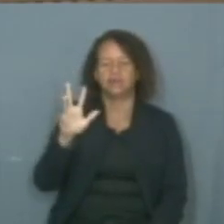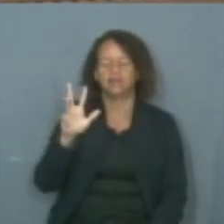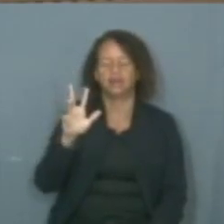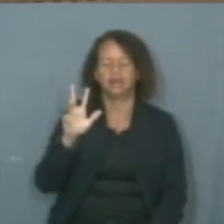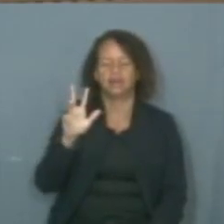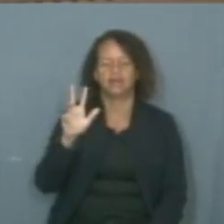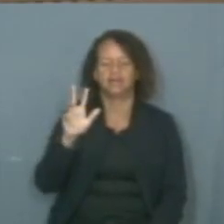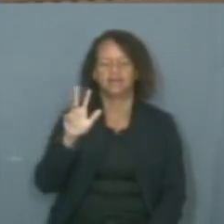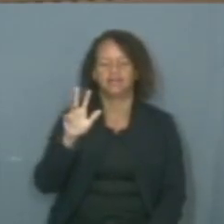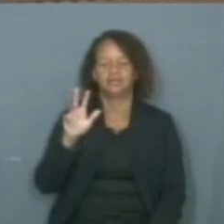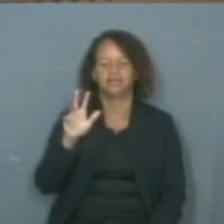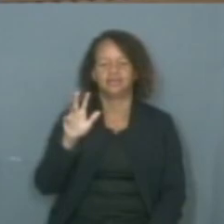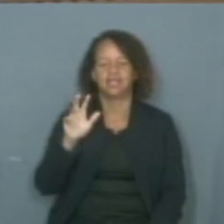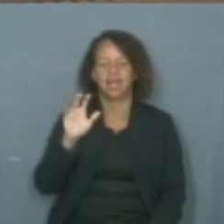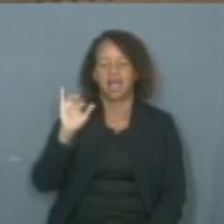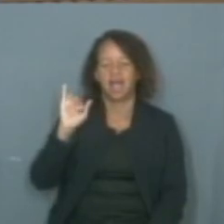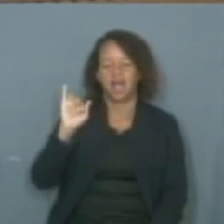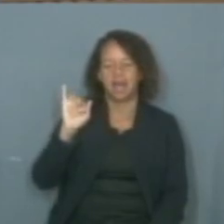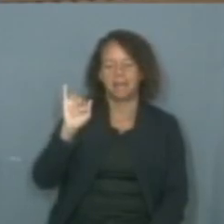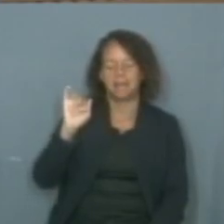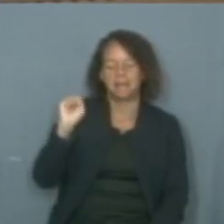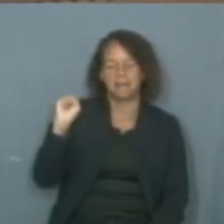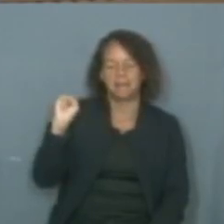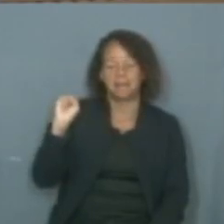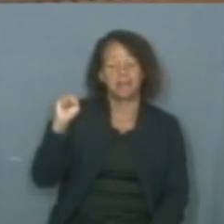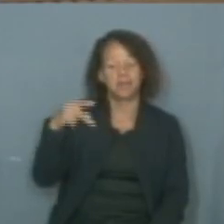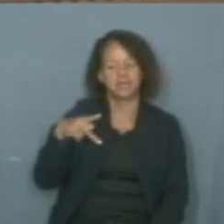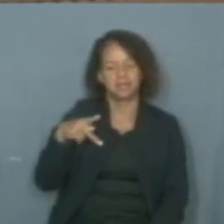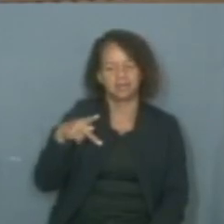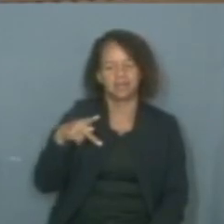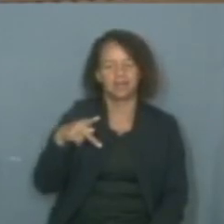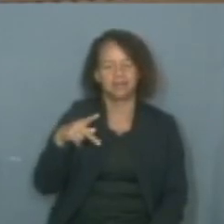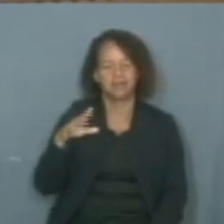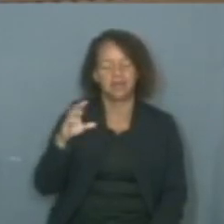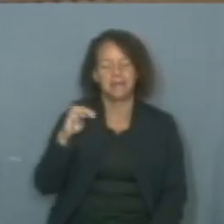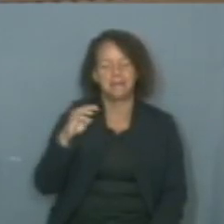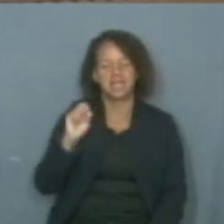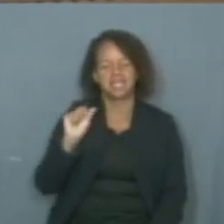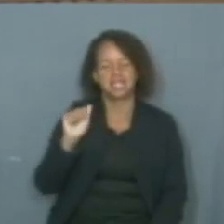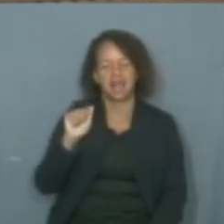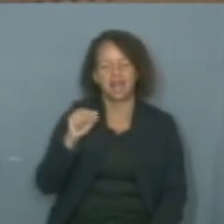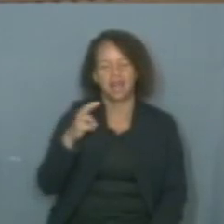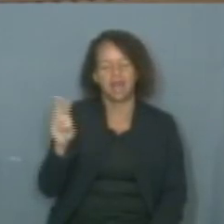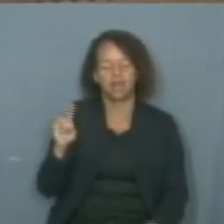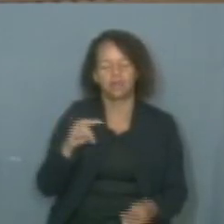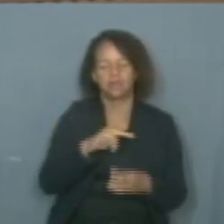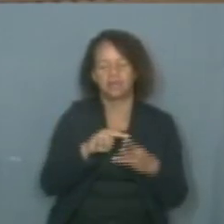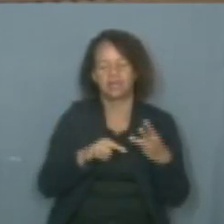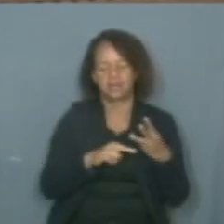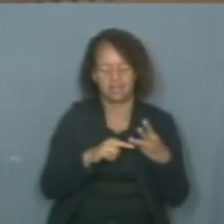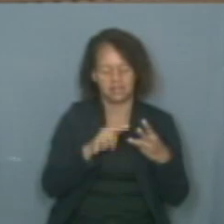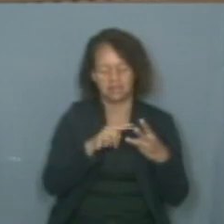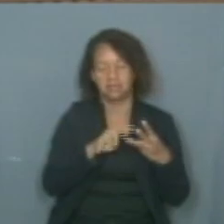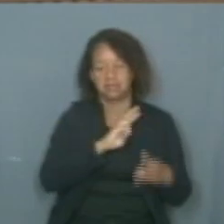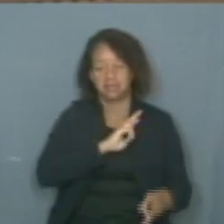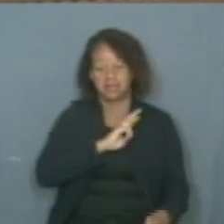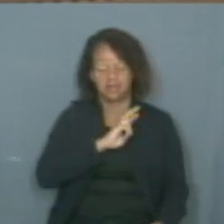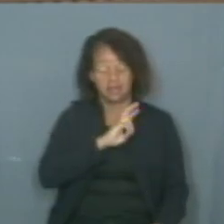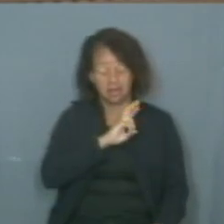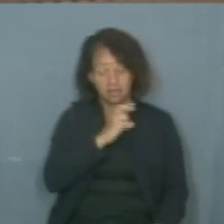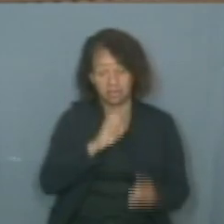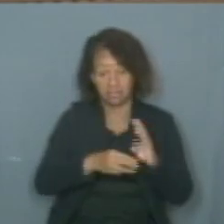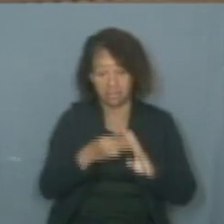agora aposentão. Obrigado, vereador. São 3 mandatos,